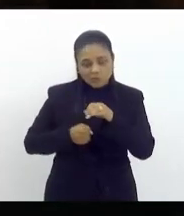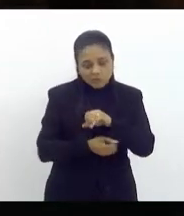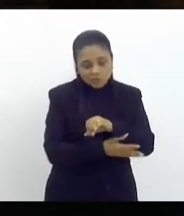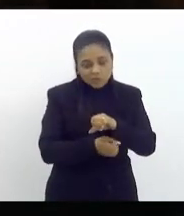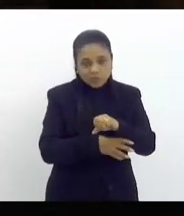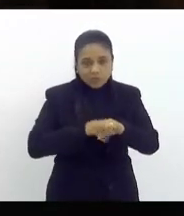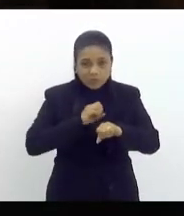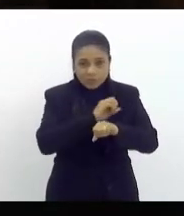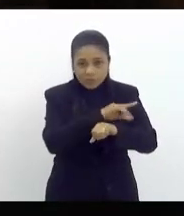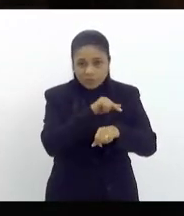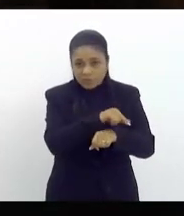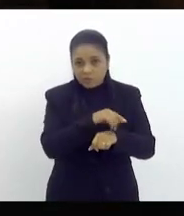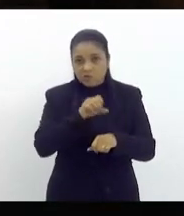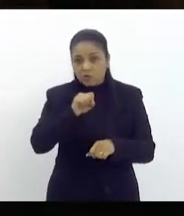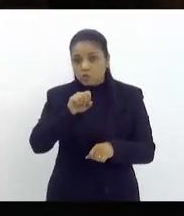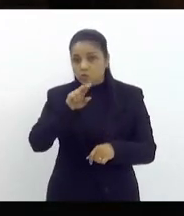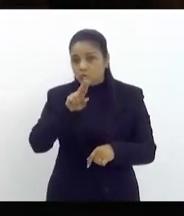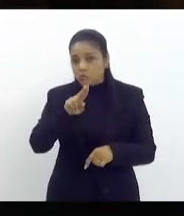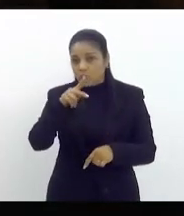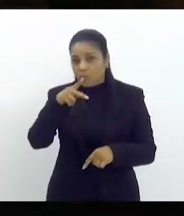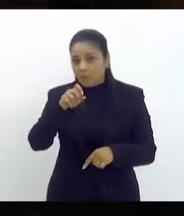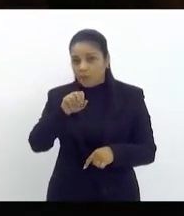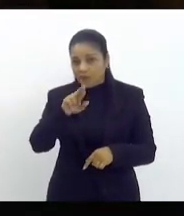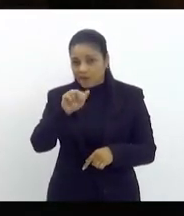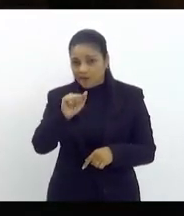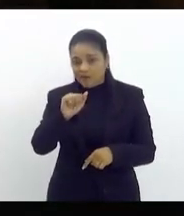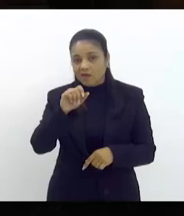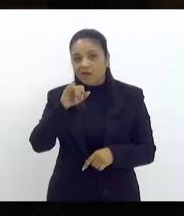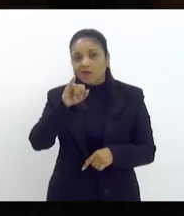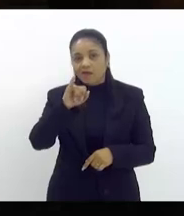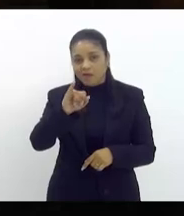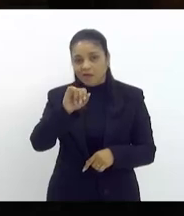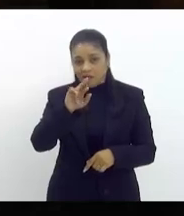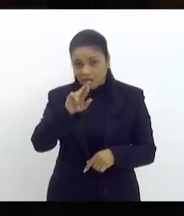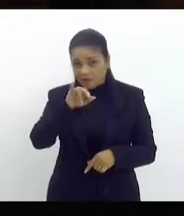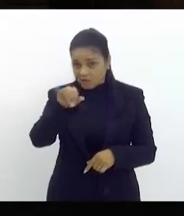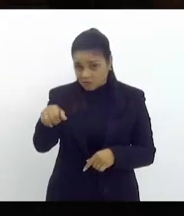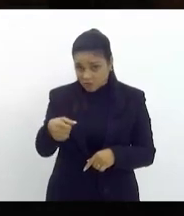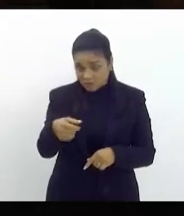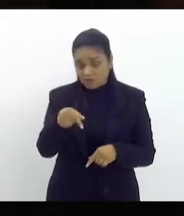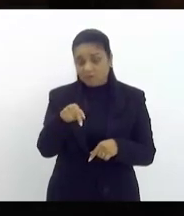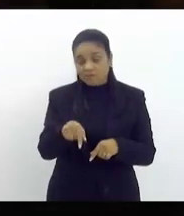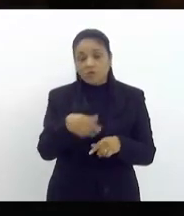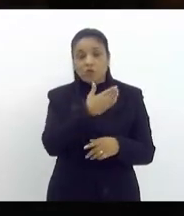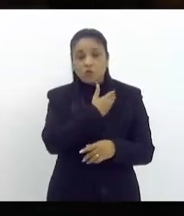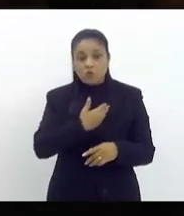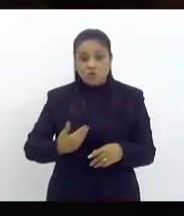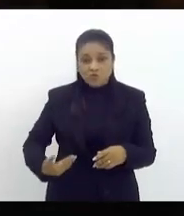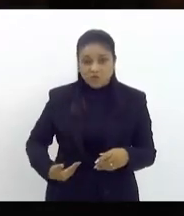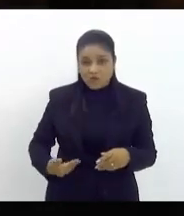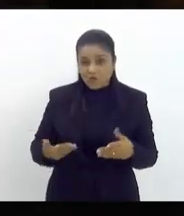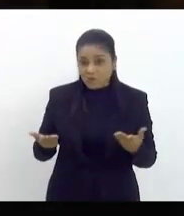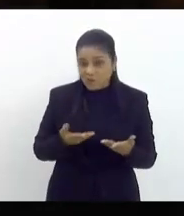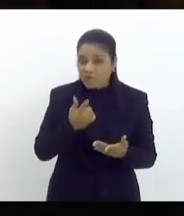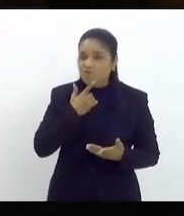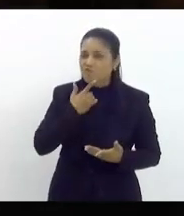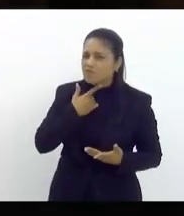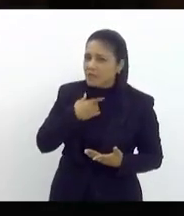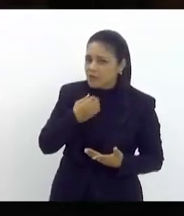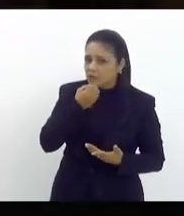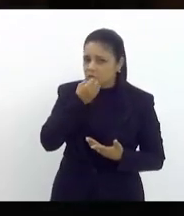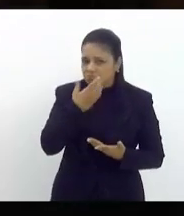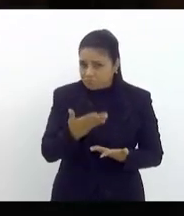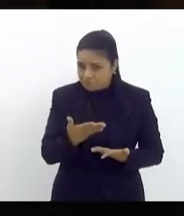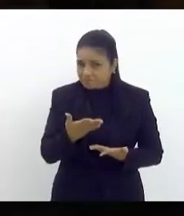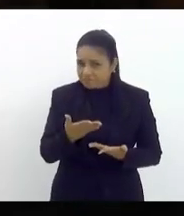RJ e que a gente pode ter sobre este governo um mínimo de boa vontade para